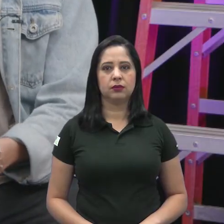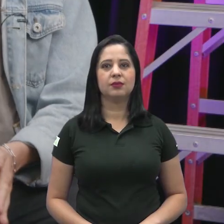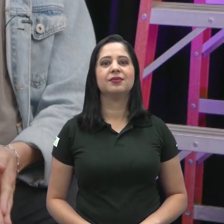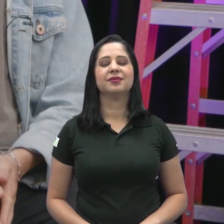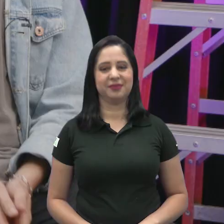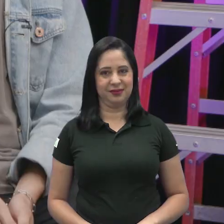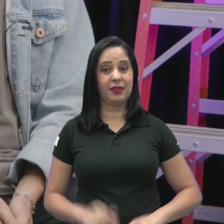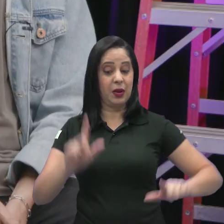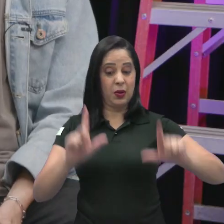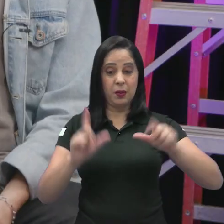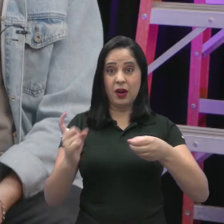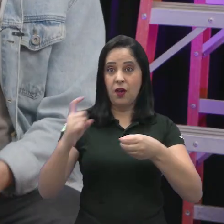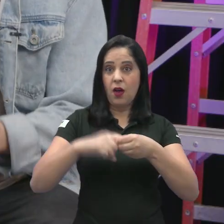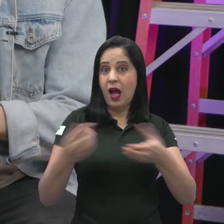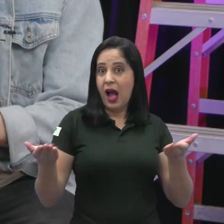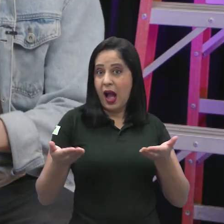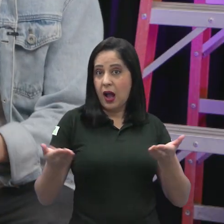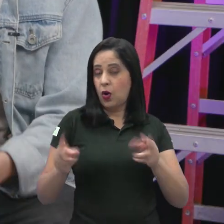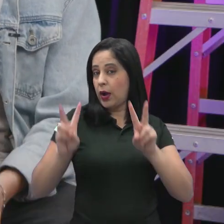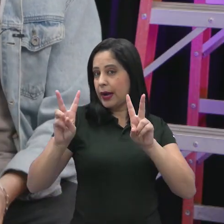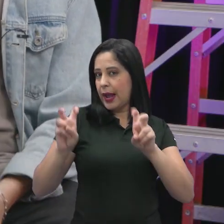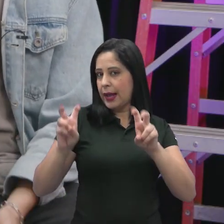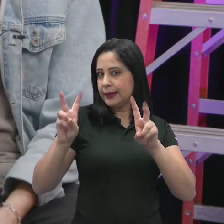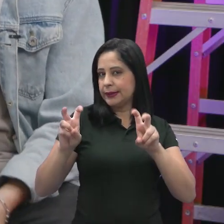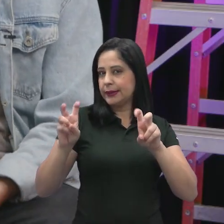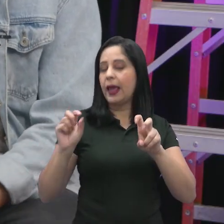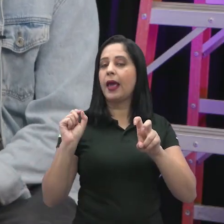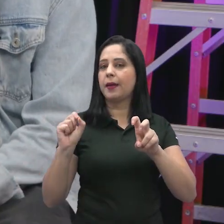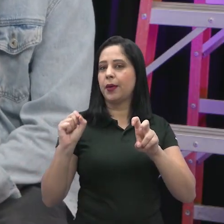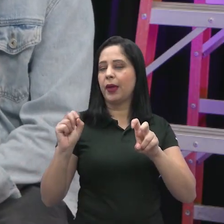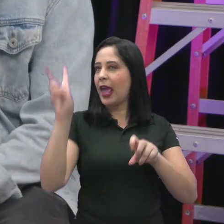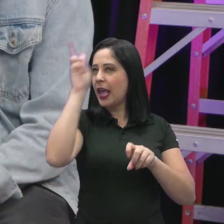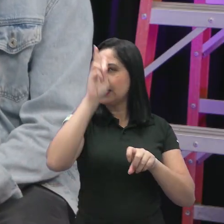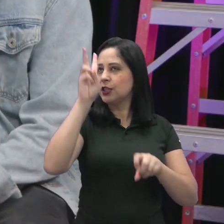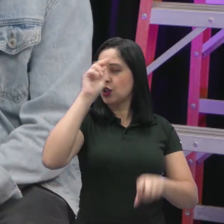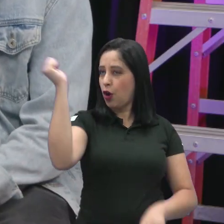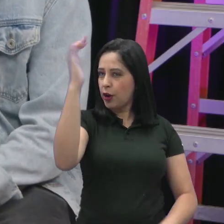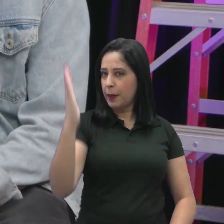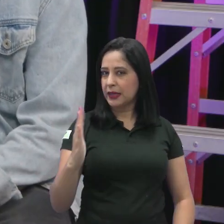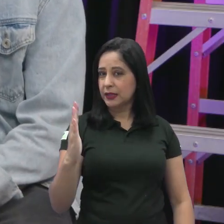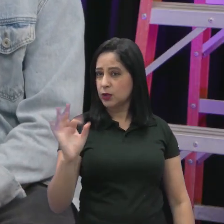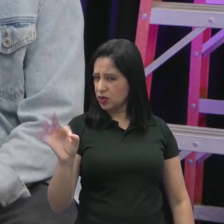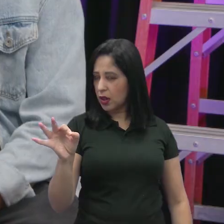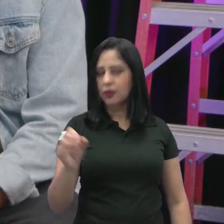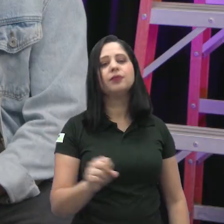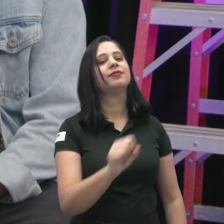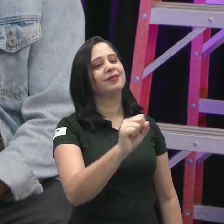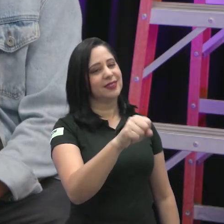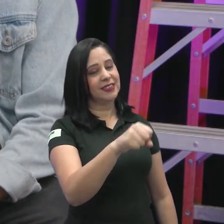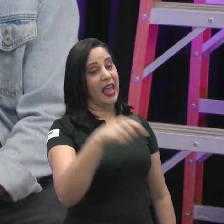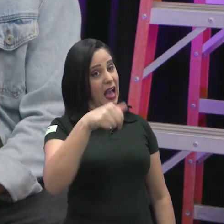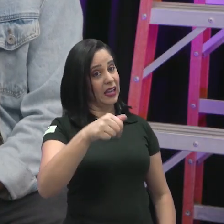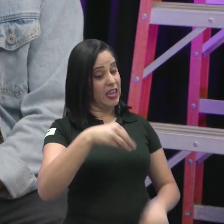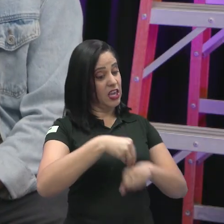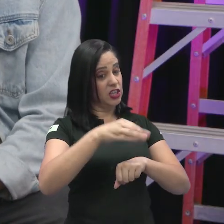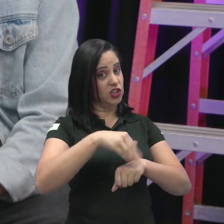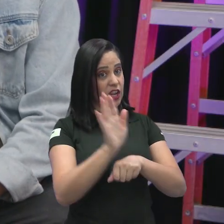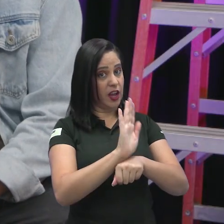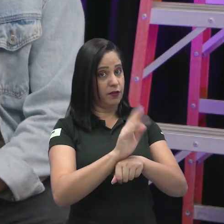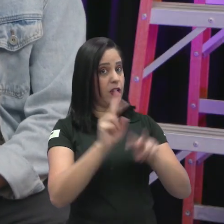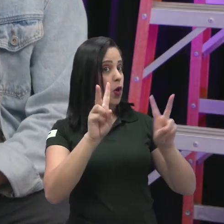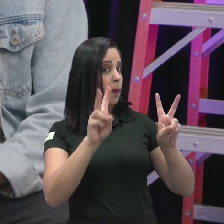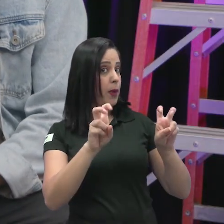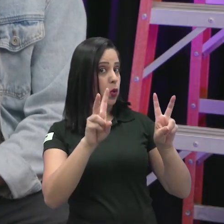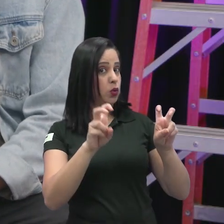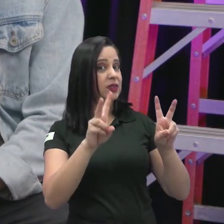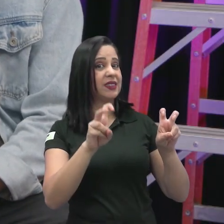Estamos de volta e agora a gente vai falar de história brasileira. É isso mesmo, Bruno? É isso, Vitor. Aqui no Sessão Pipoca a gente vai falar sobre